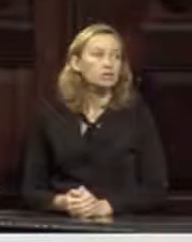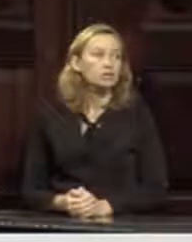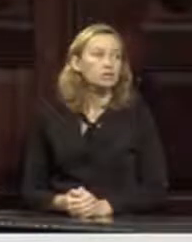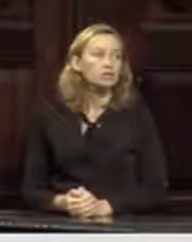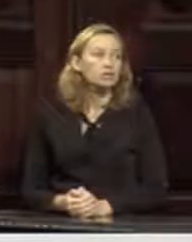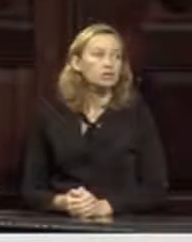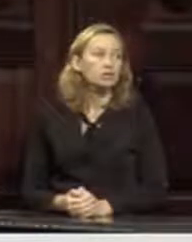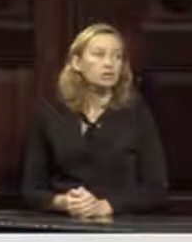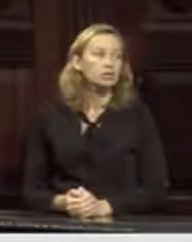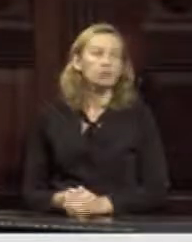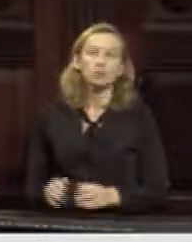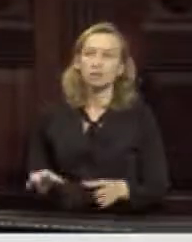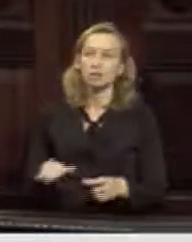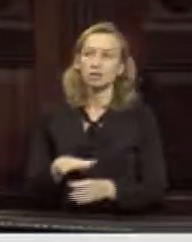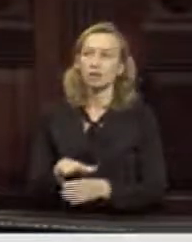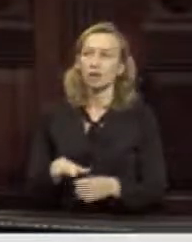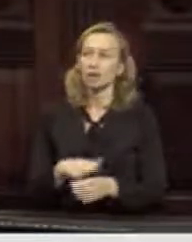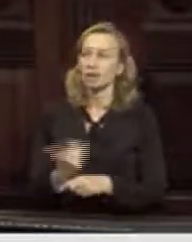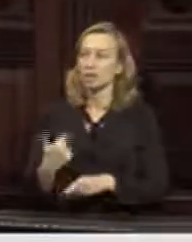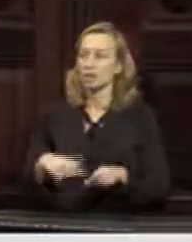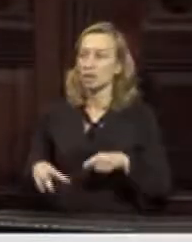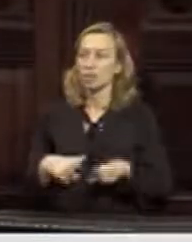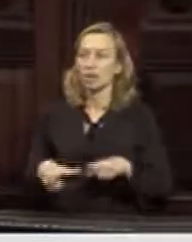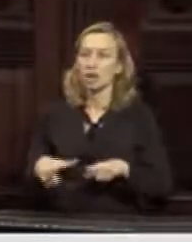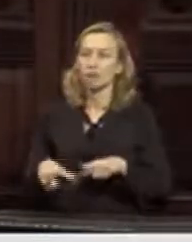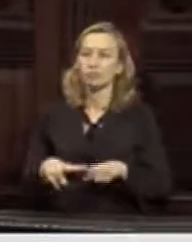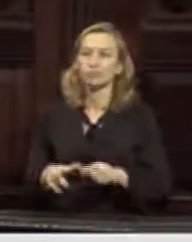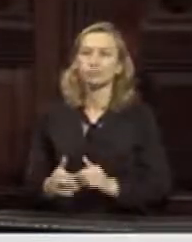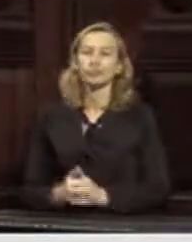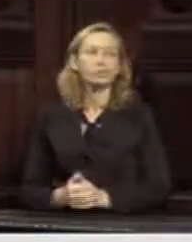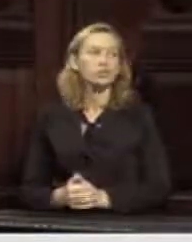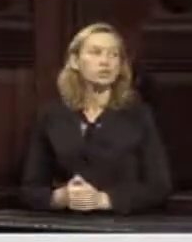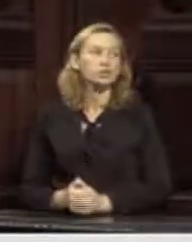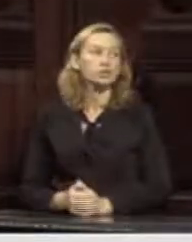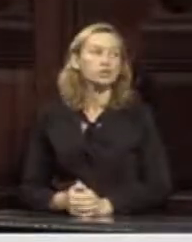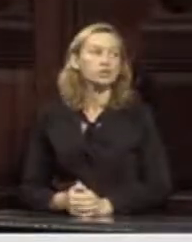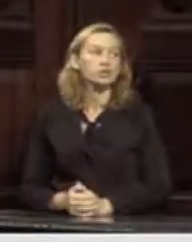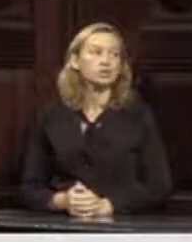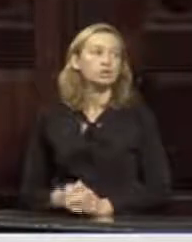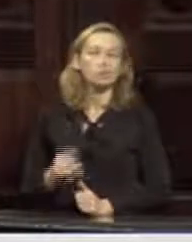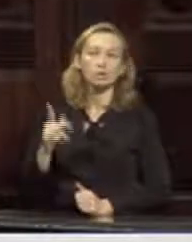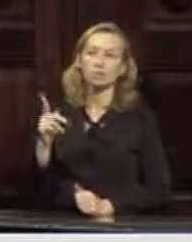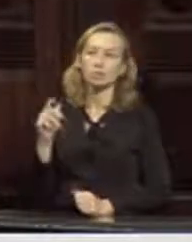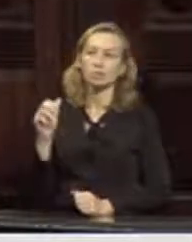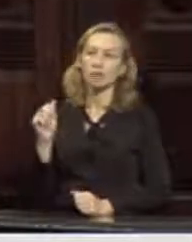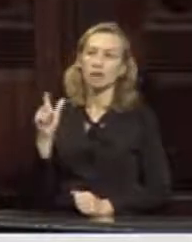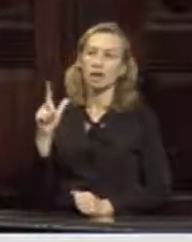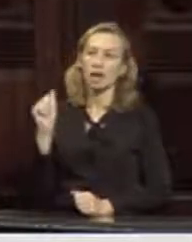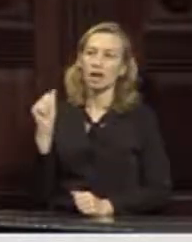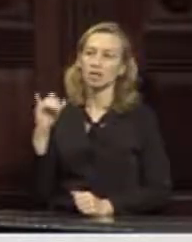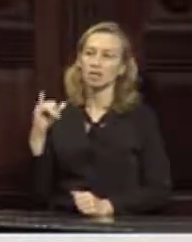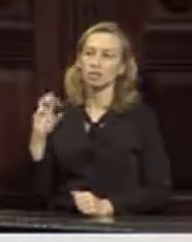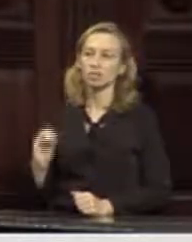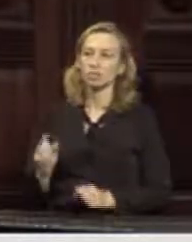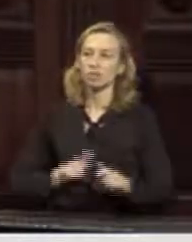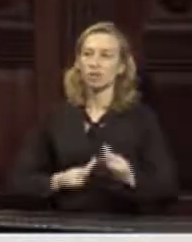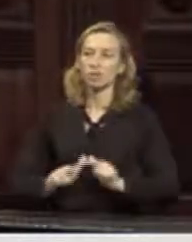do Trabalho, nos últimos andares aqui do Palácio do Trabalhador, na Rua Antônio